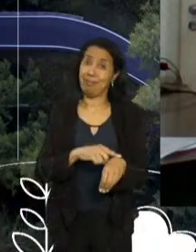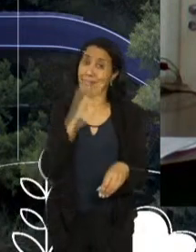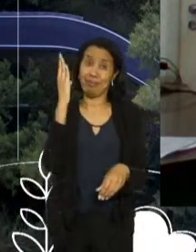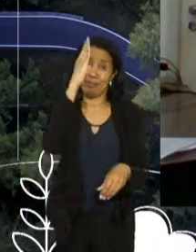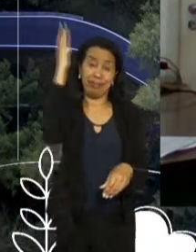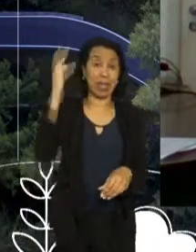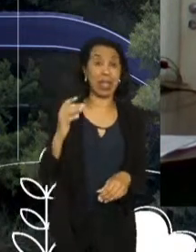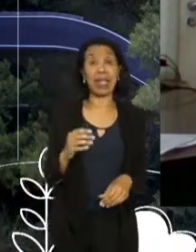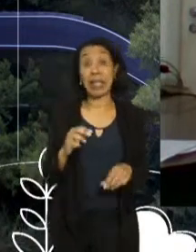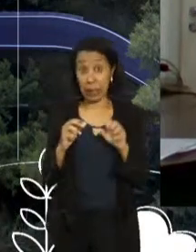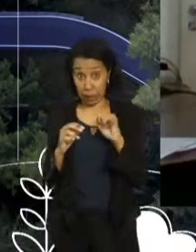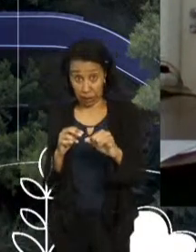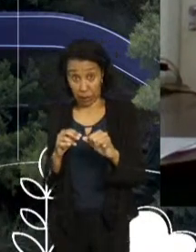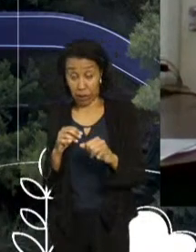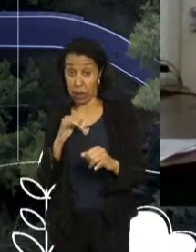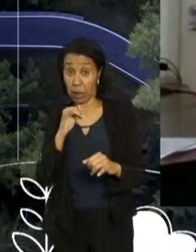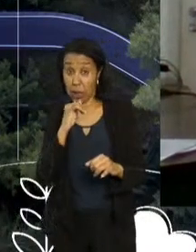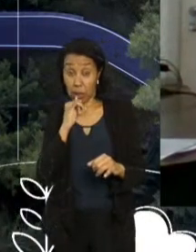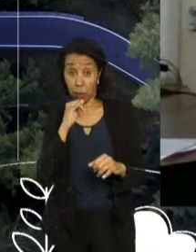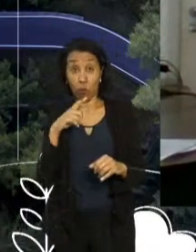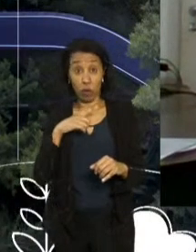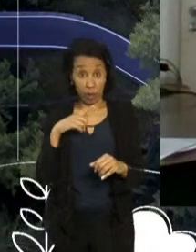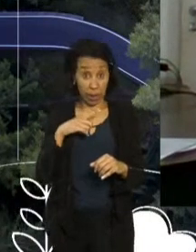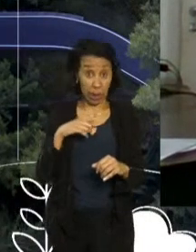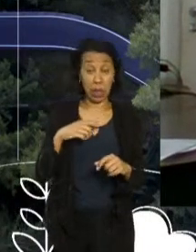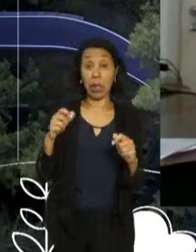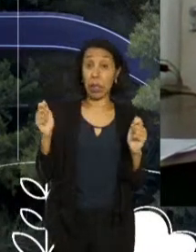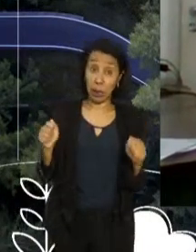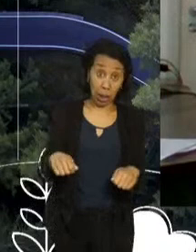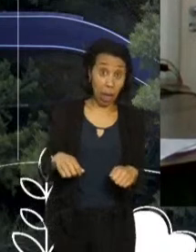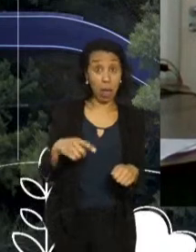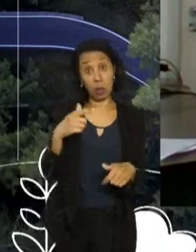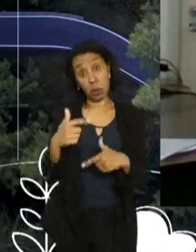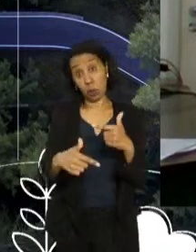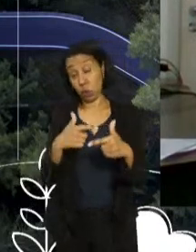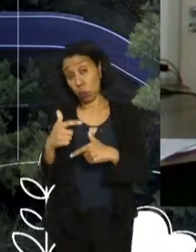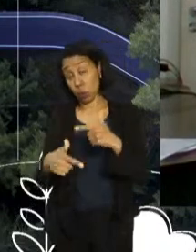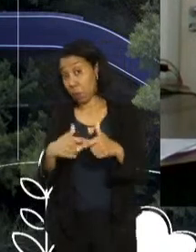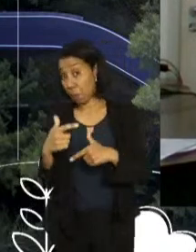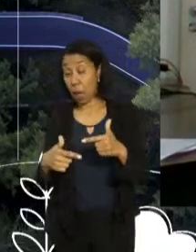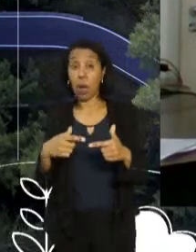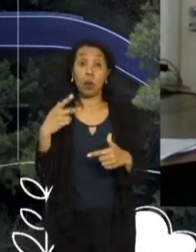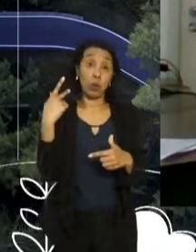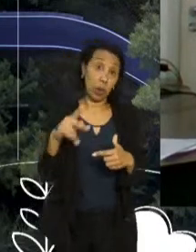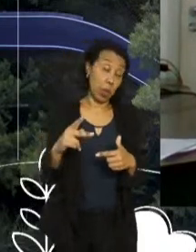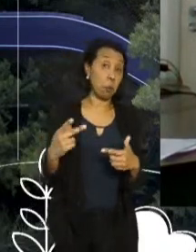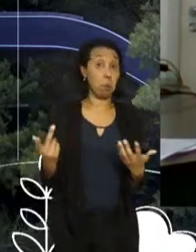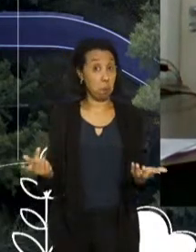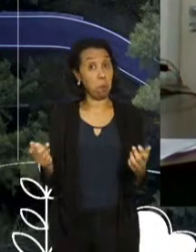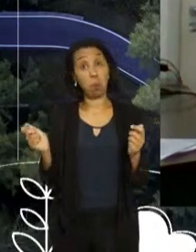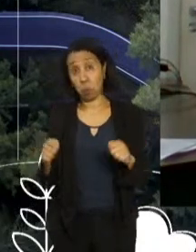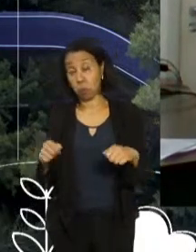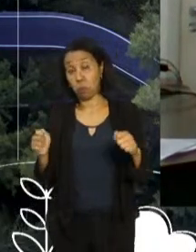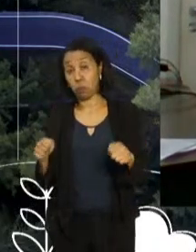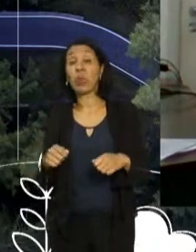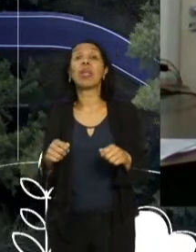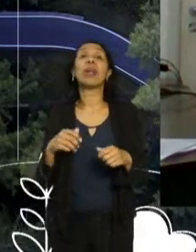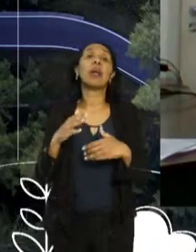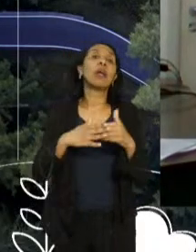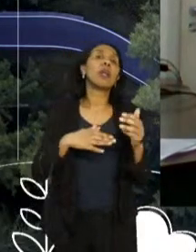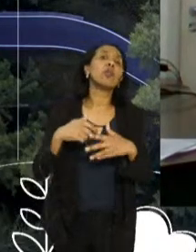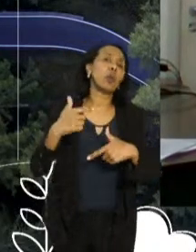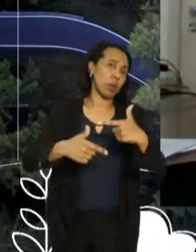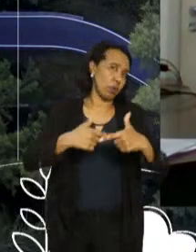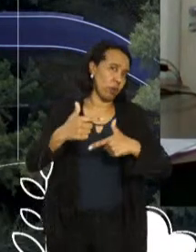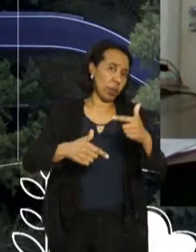puder, e também se você tiver um tipo de ocupação e redes, que você possa exercer parte das suas atividades